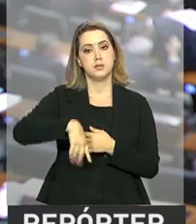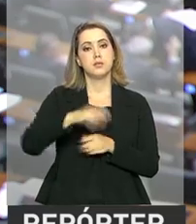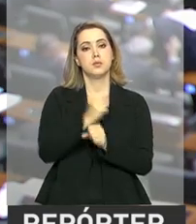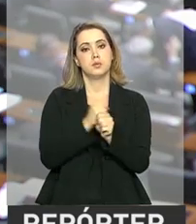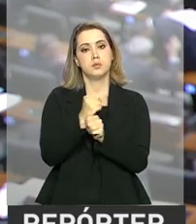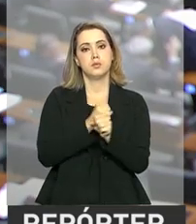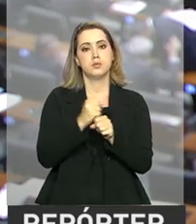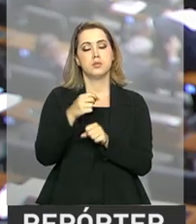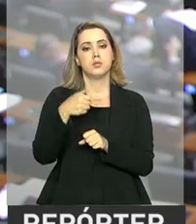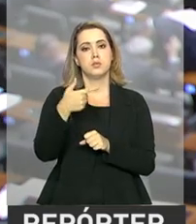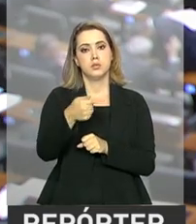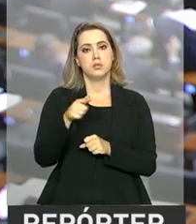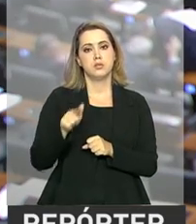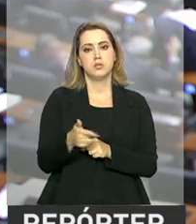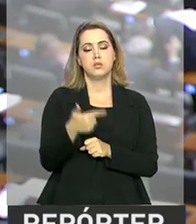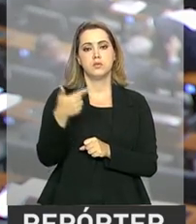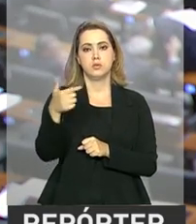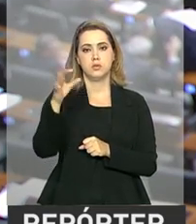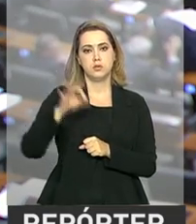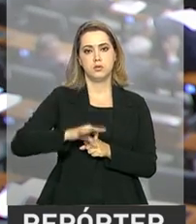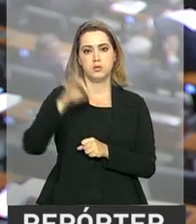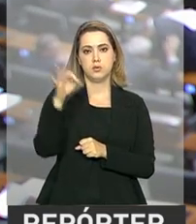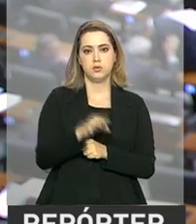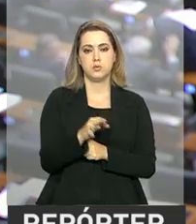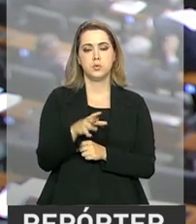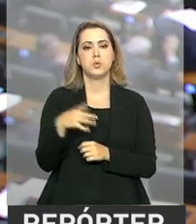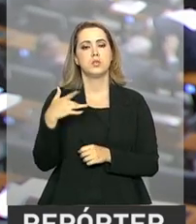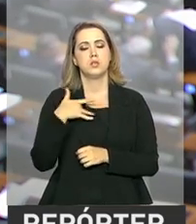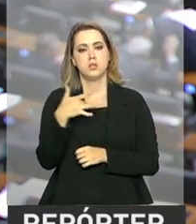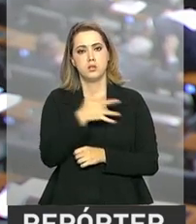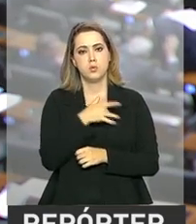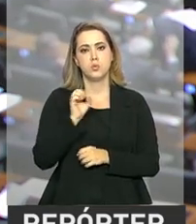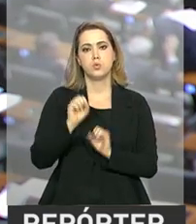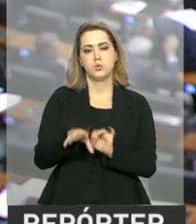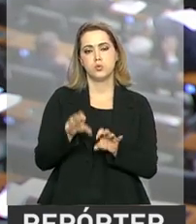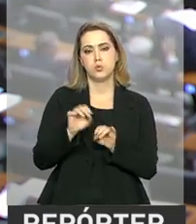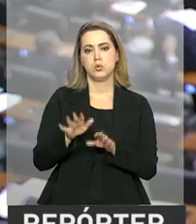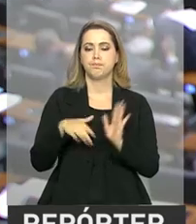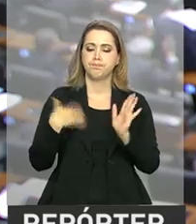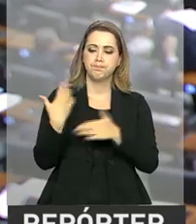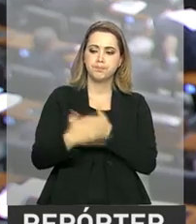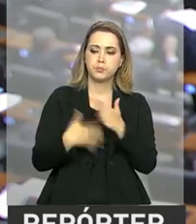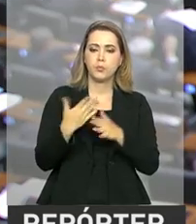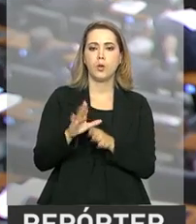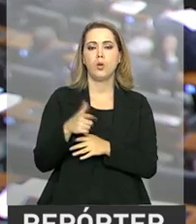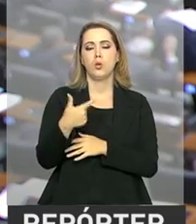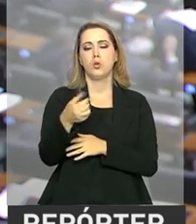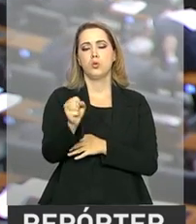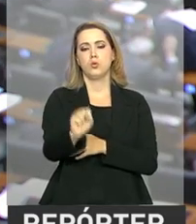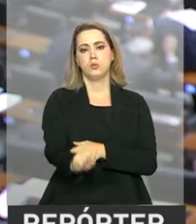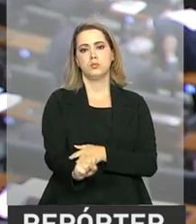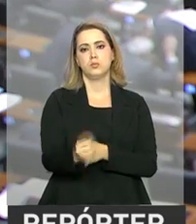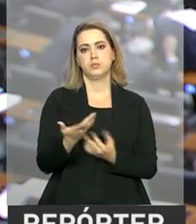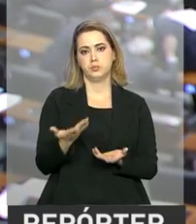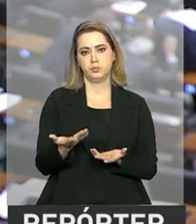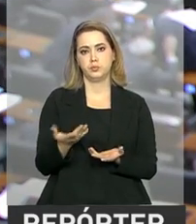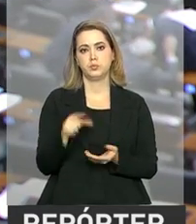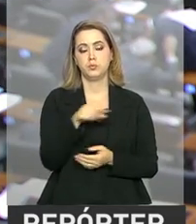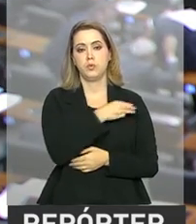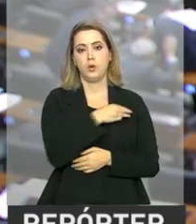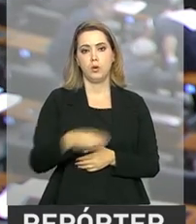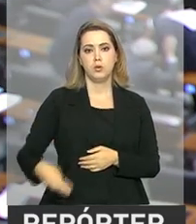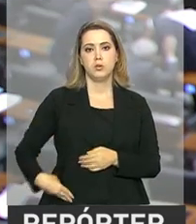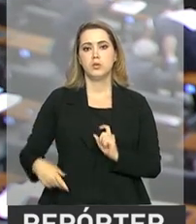de 7,2%. Educação e saúde passam a seguir a regra a partir de 2018. O ministro